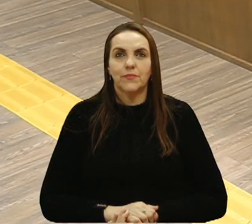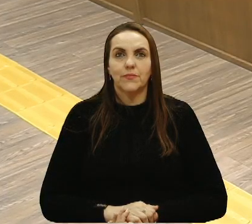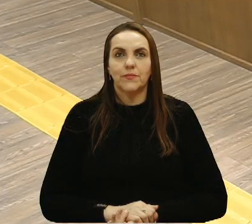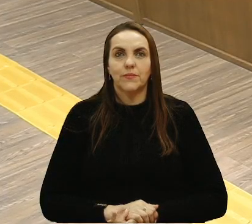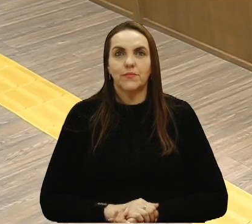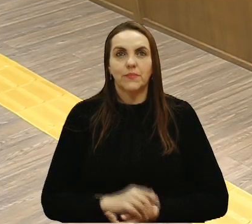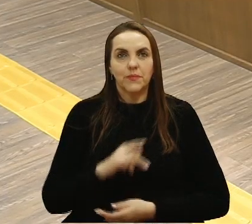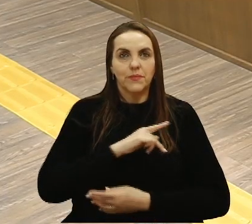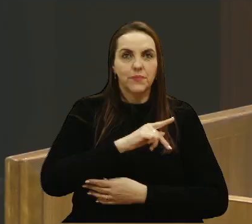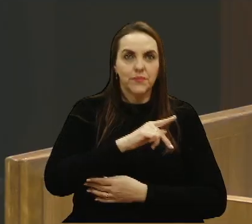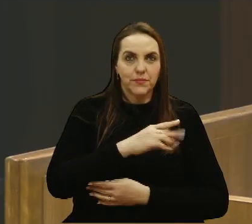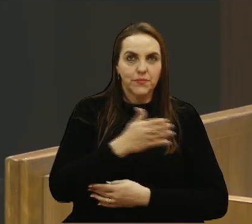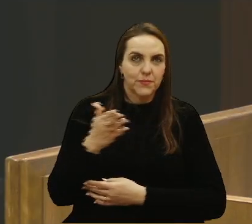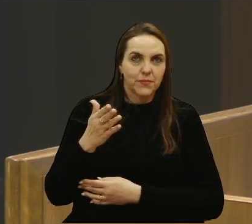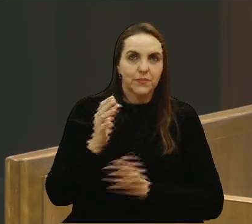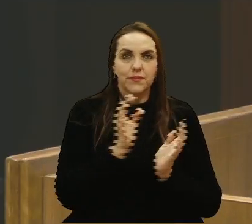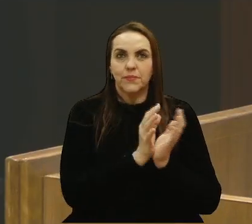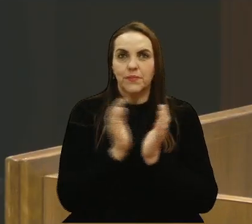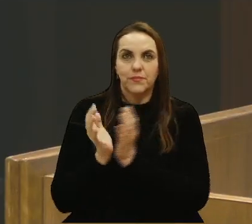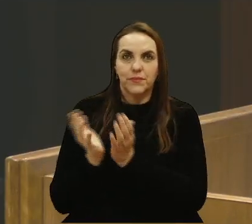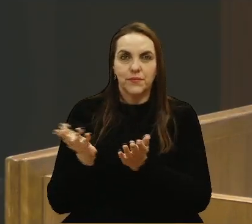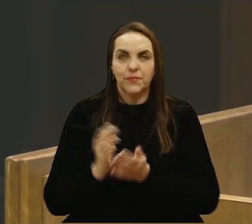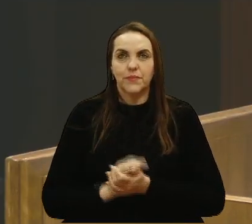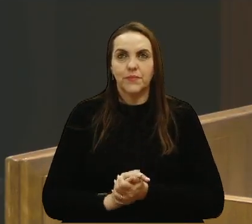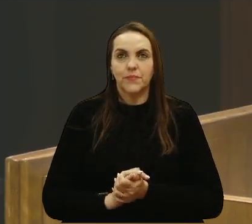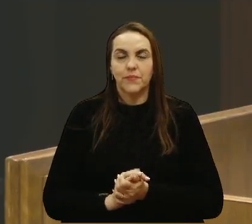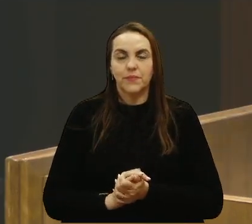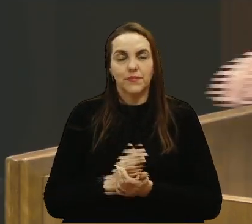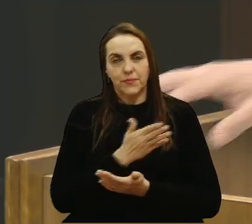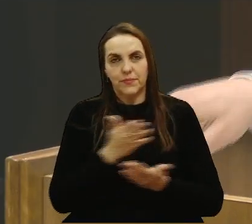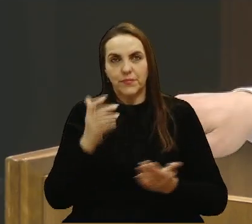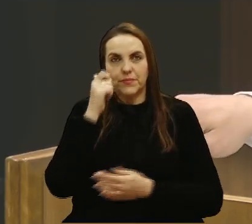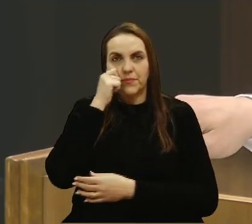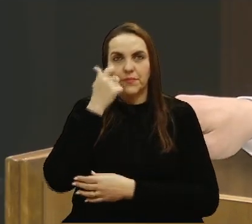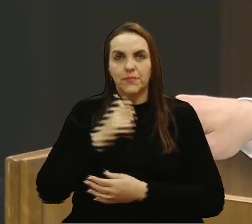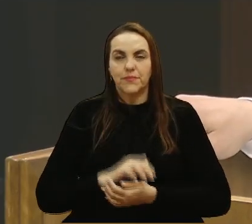Senhor presidente, nobres colegas aqui presentes.